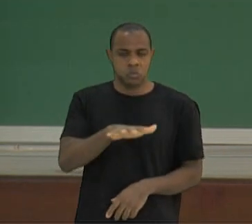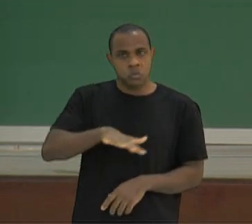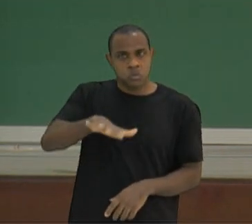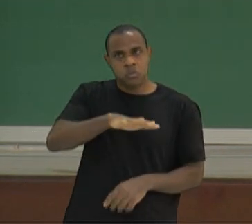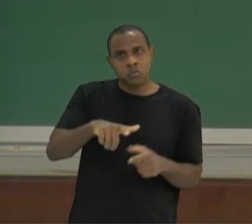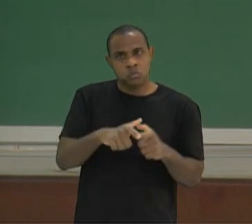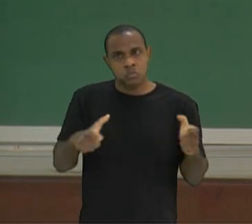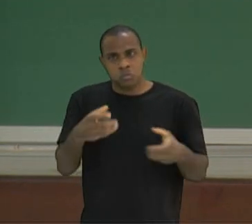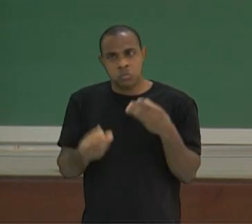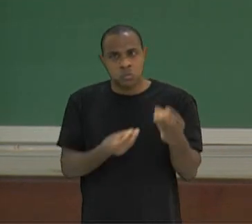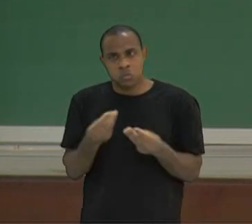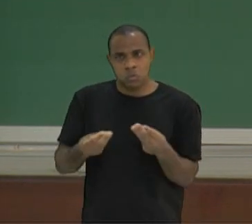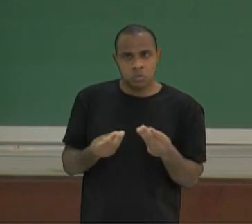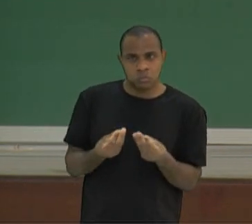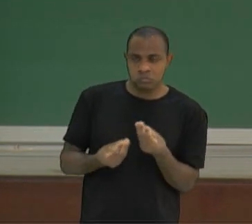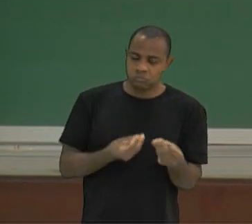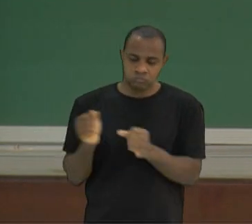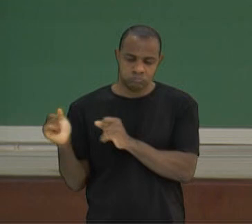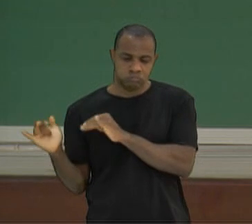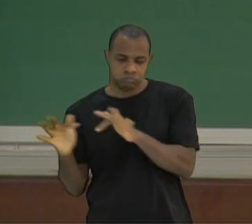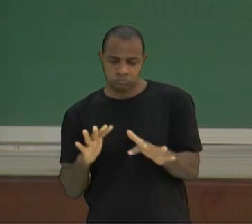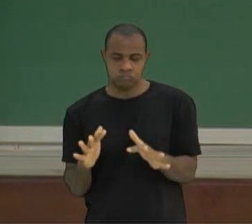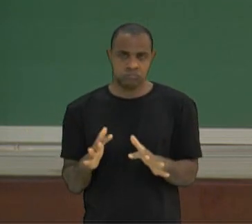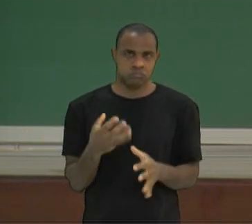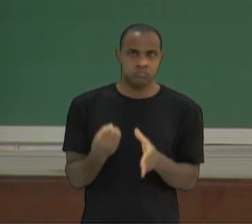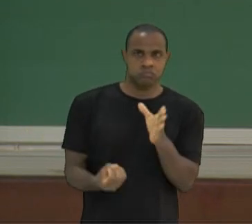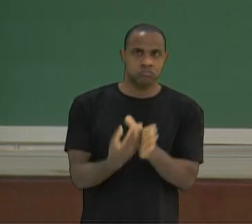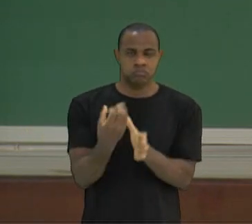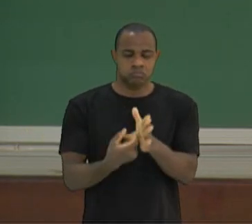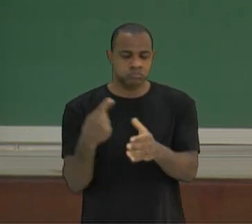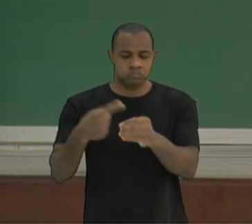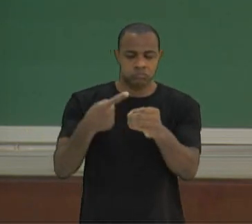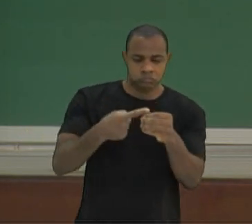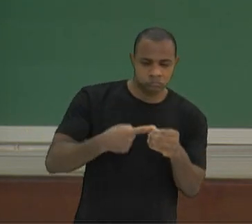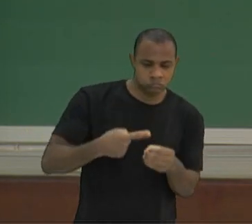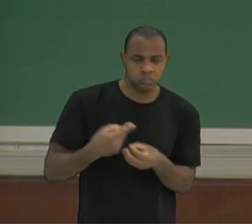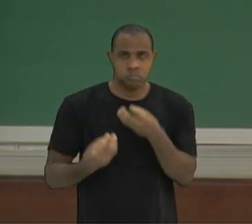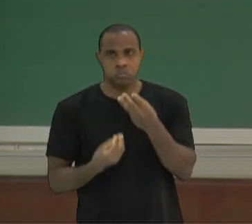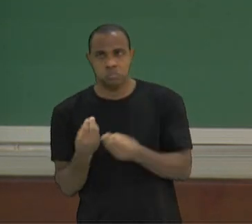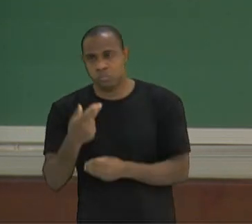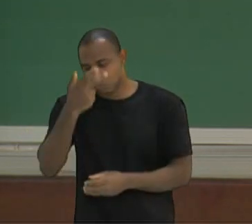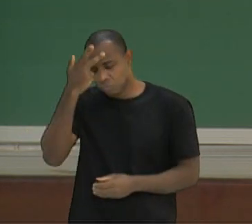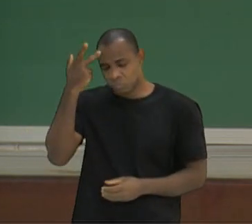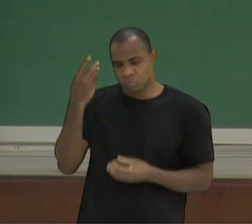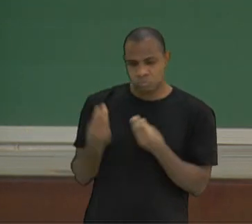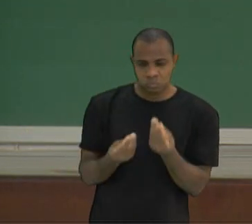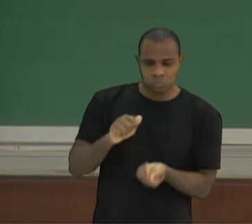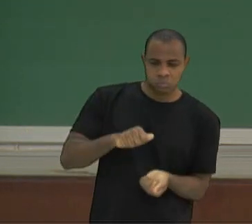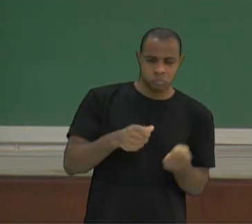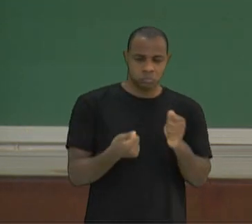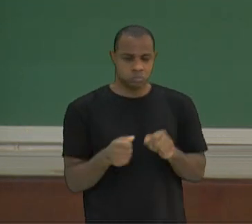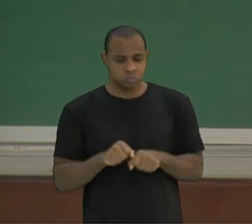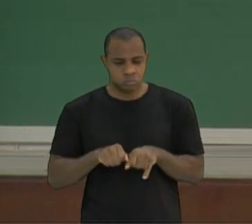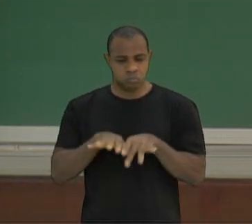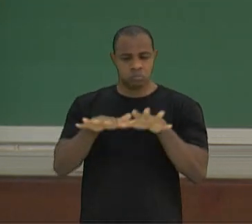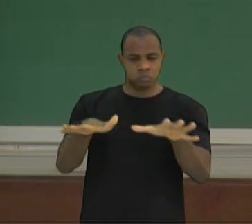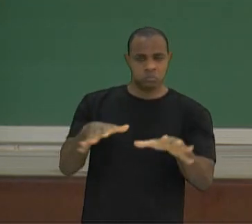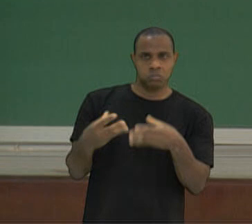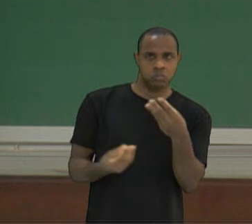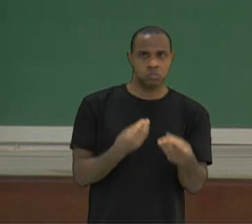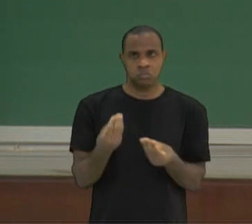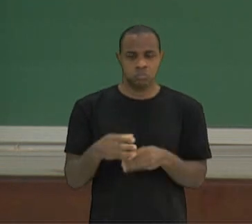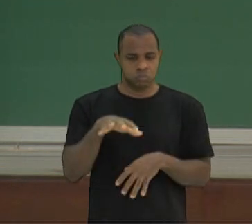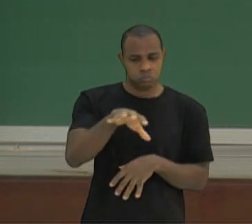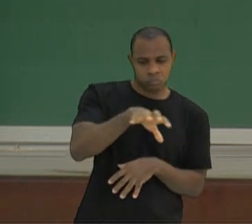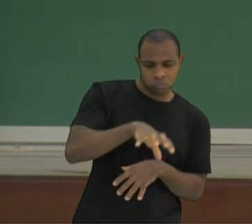foi urbanizado e foi ocupado, como foram surgindo cidades, como as pessoas foram se distribuindo ao longo do